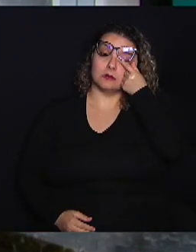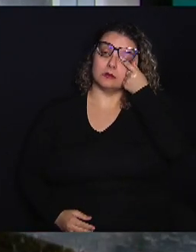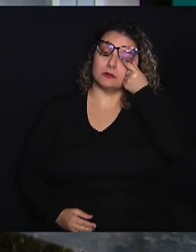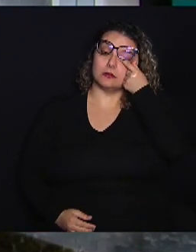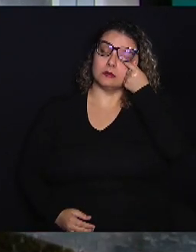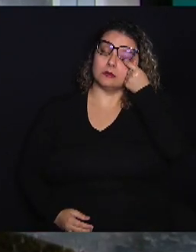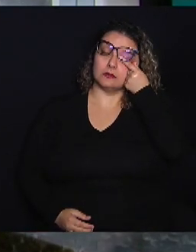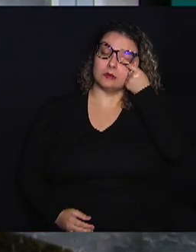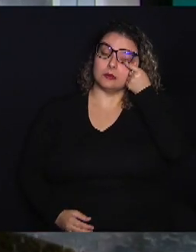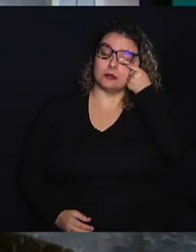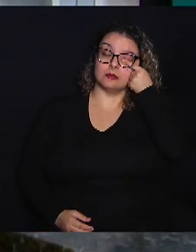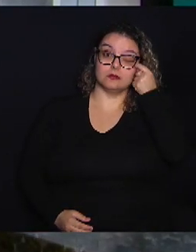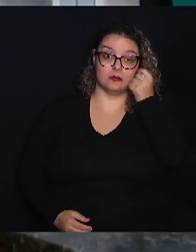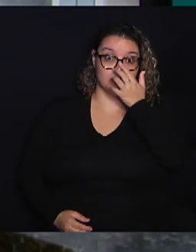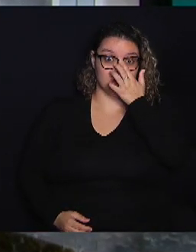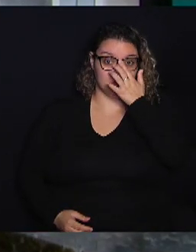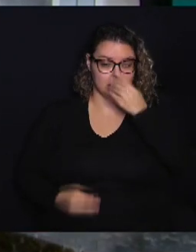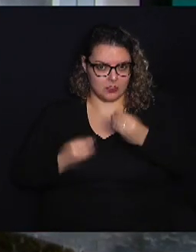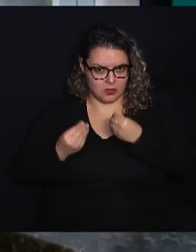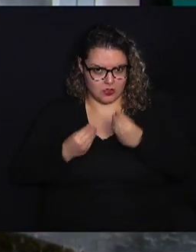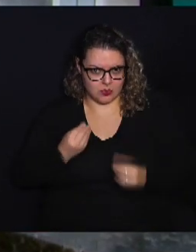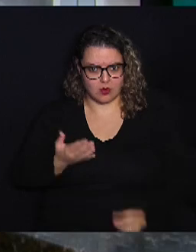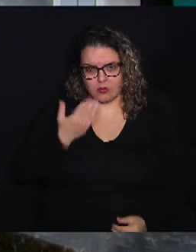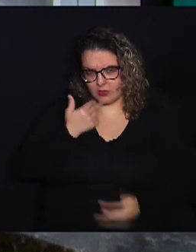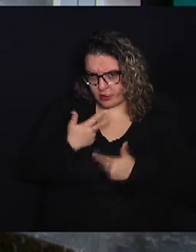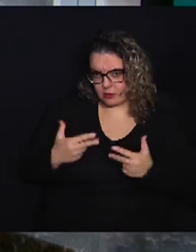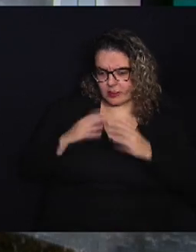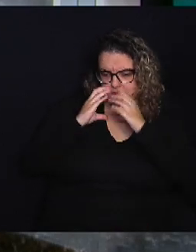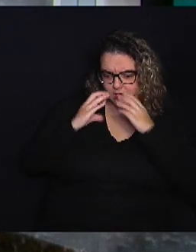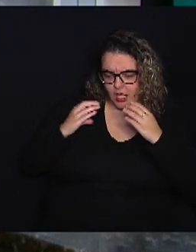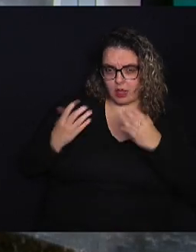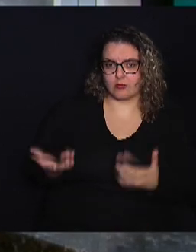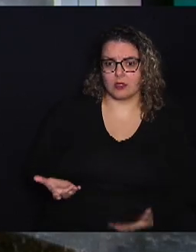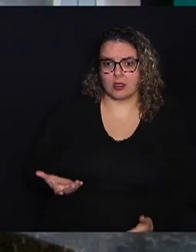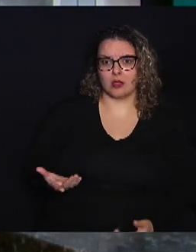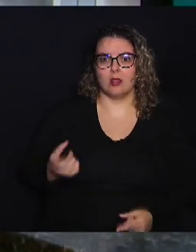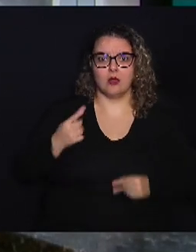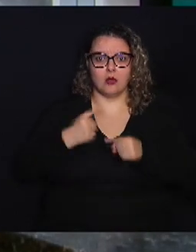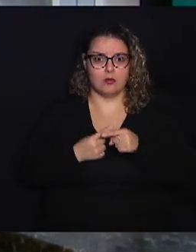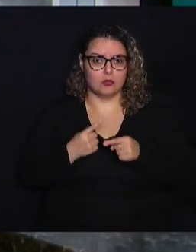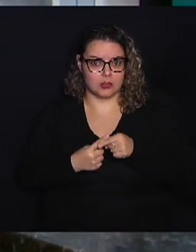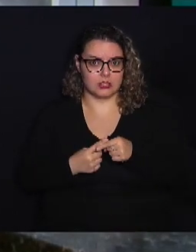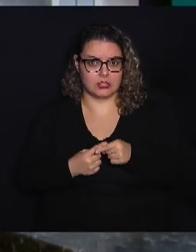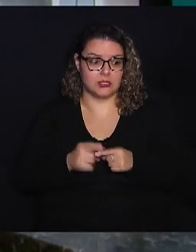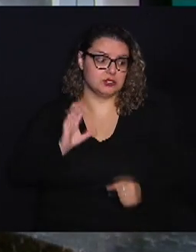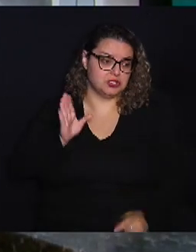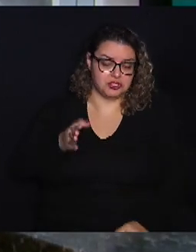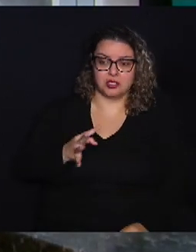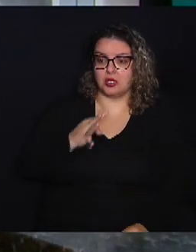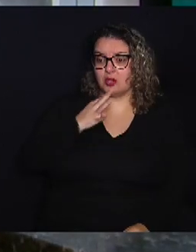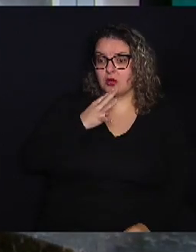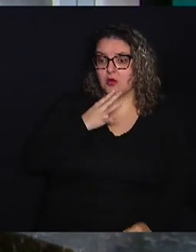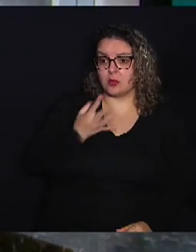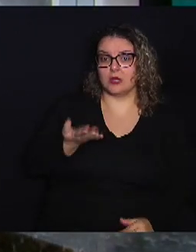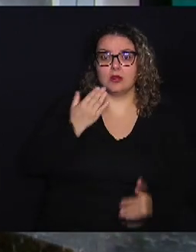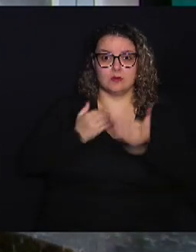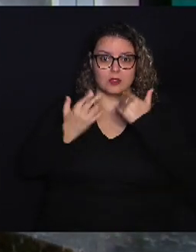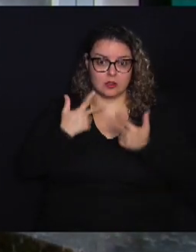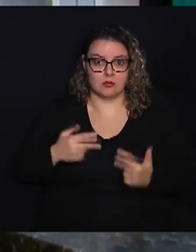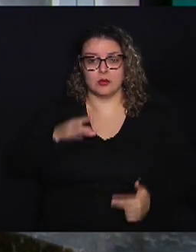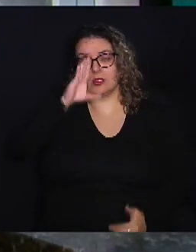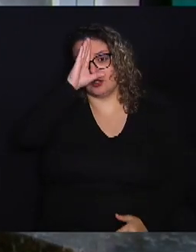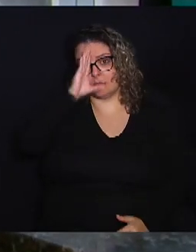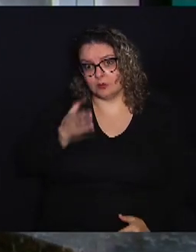funcionava a alimentação da capivara, né? Porque já é conhecido que elas se alimentam